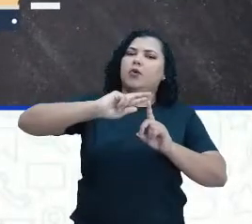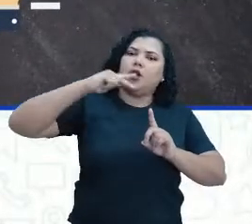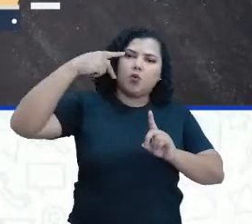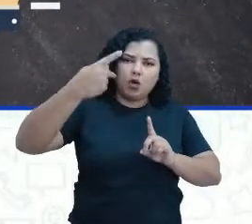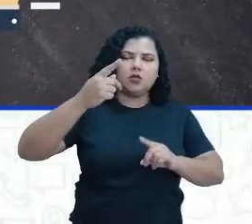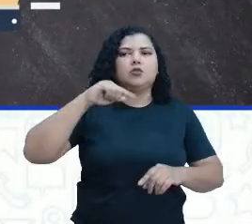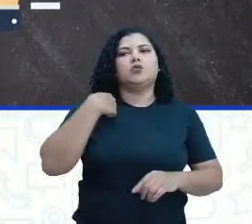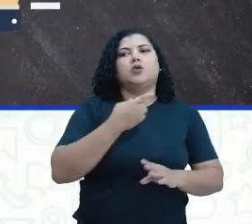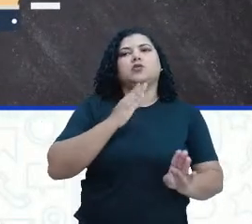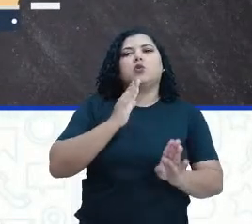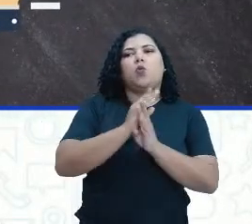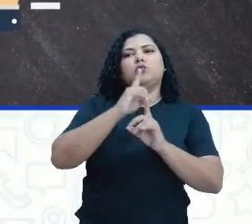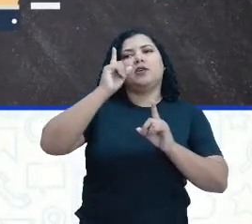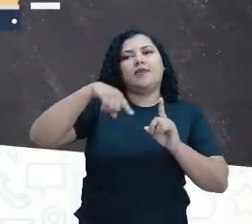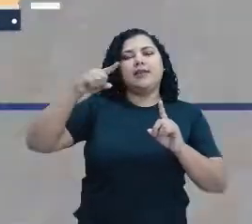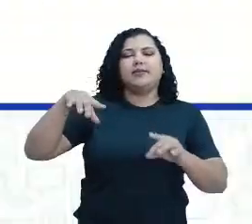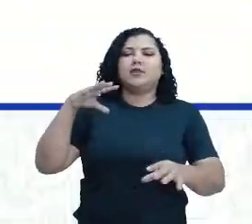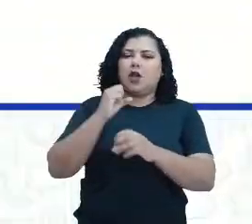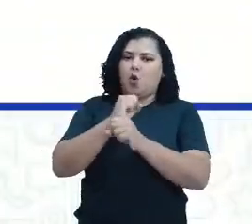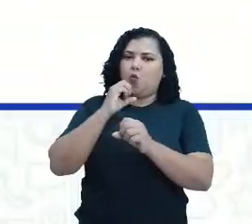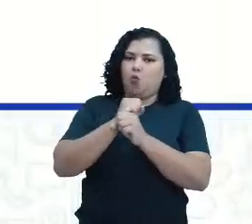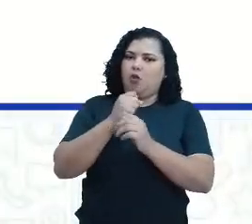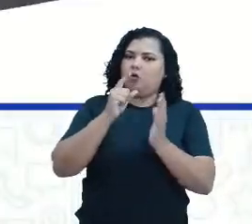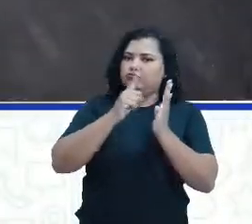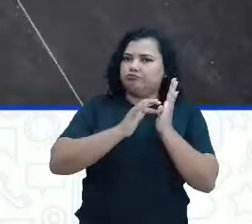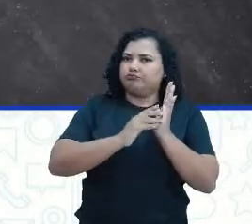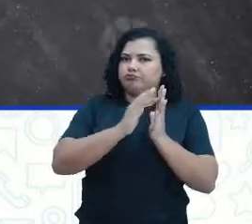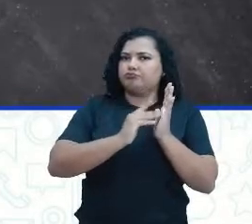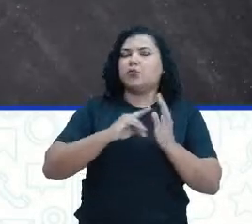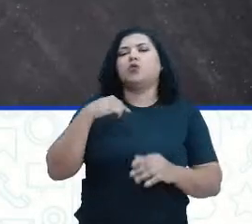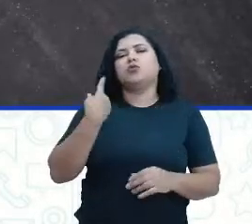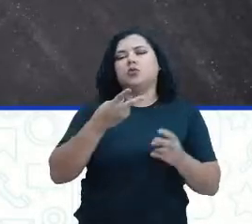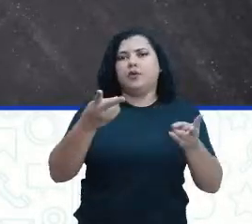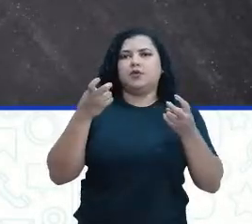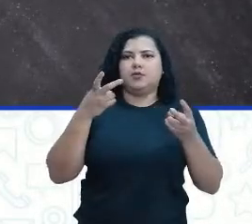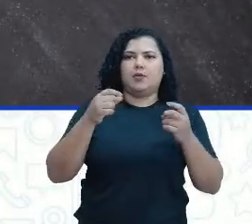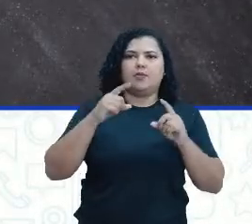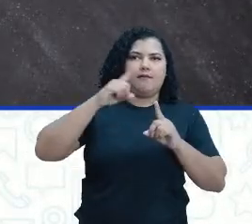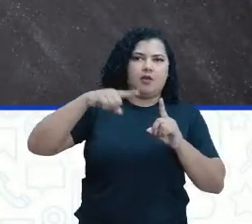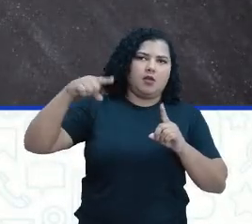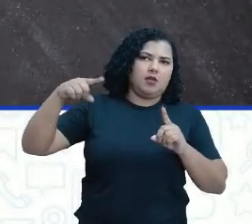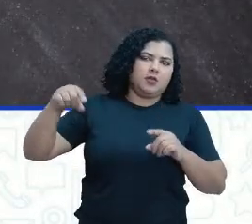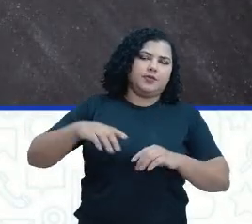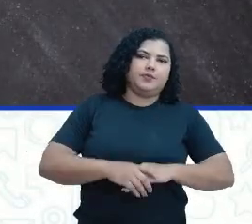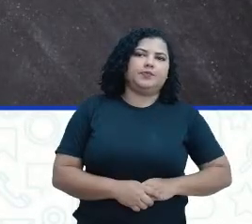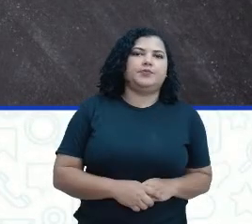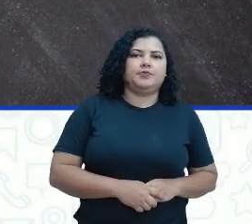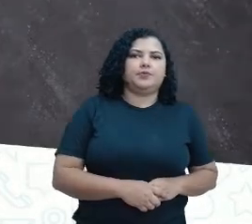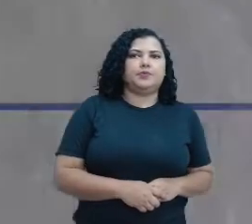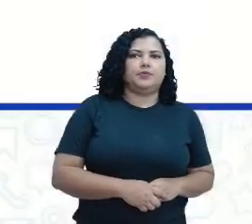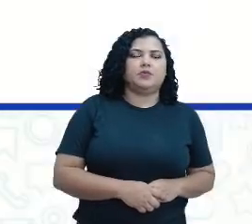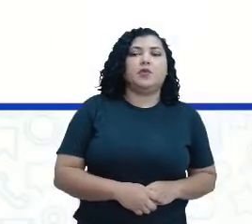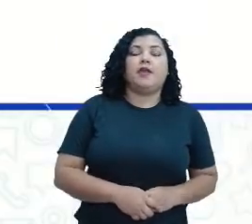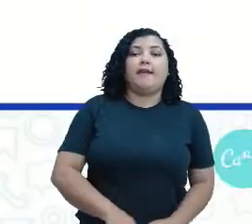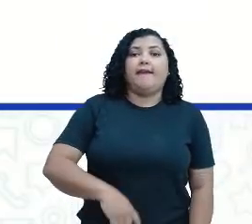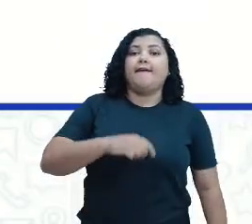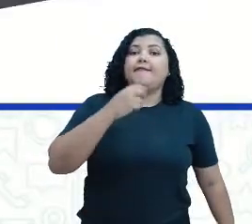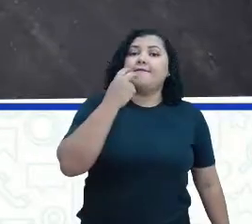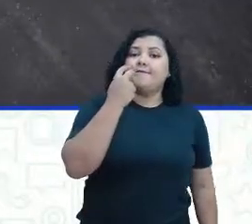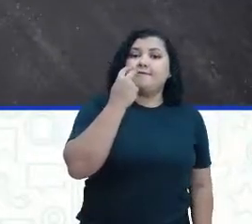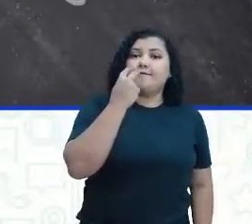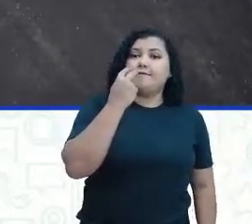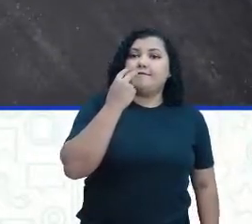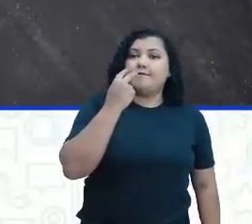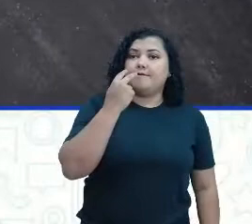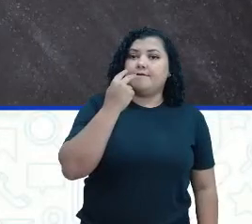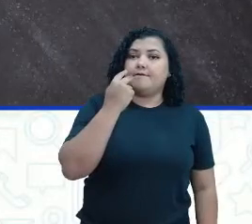a variância, ou seja, fazendo o cálculo aí, a gente vai obter a variância dessa segunda equipe, no caso aí